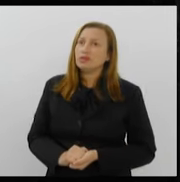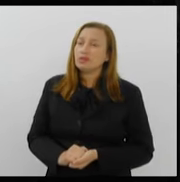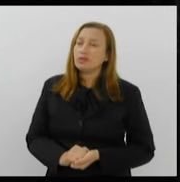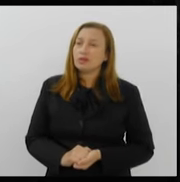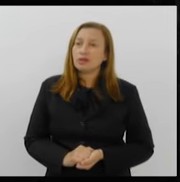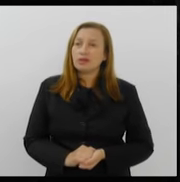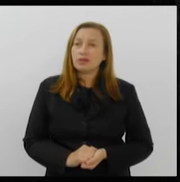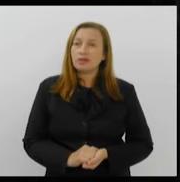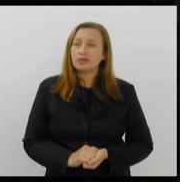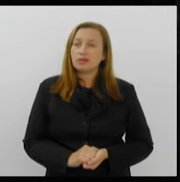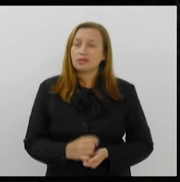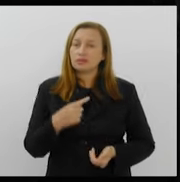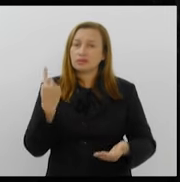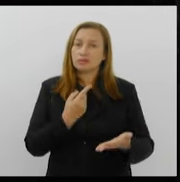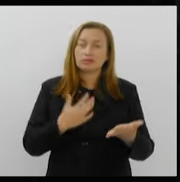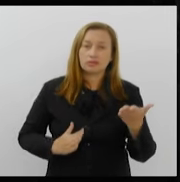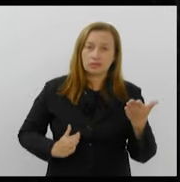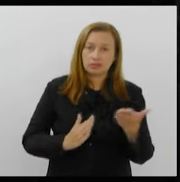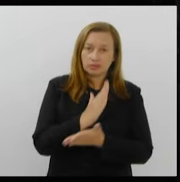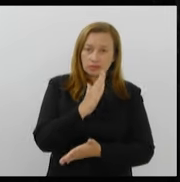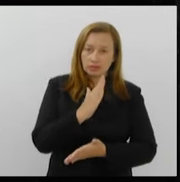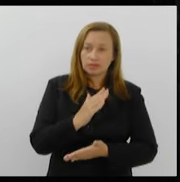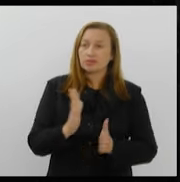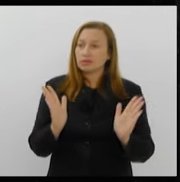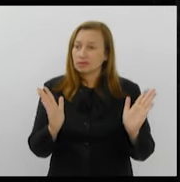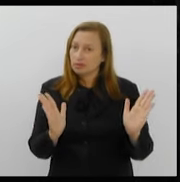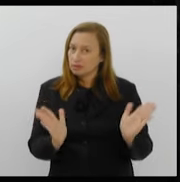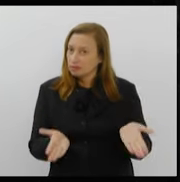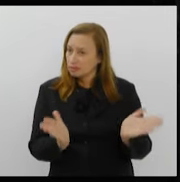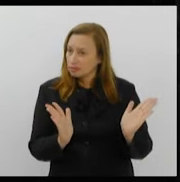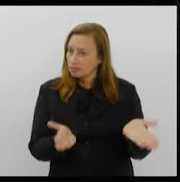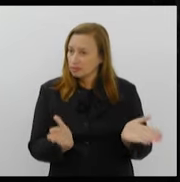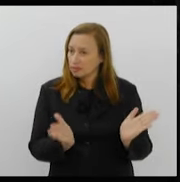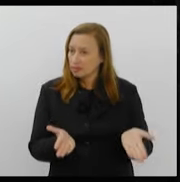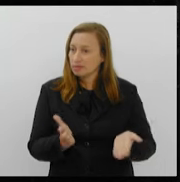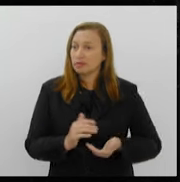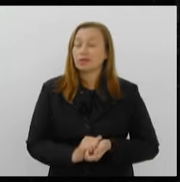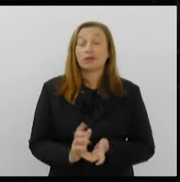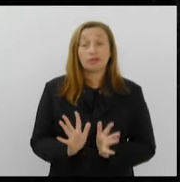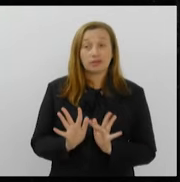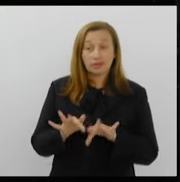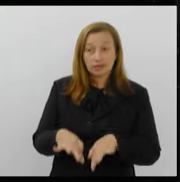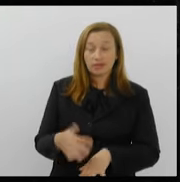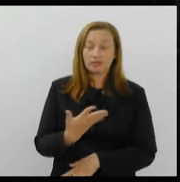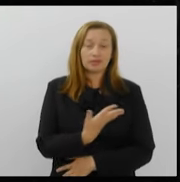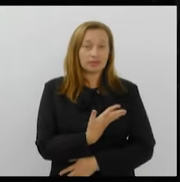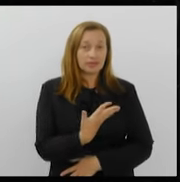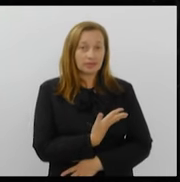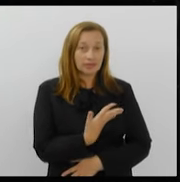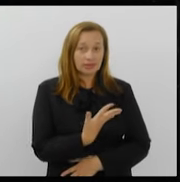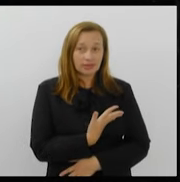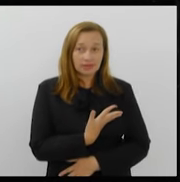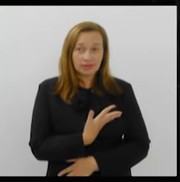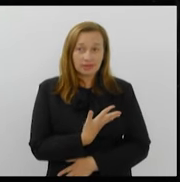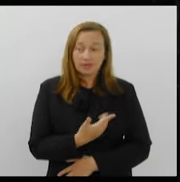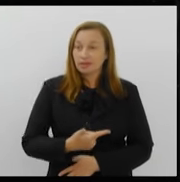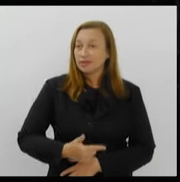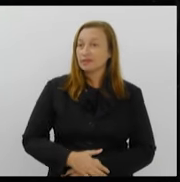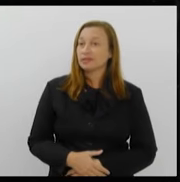quando nós aprovamos, e hoje espero finalizar com os colegas nessa